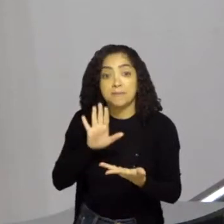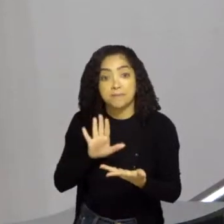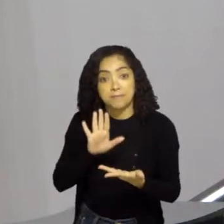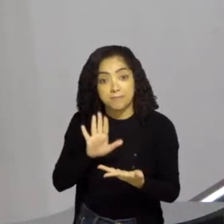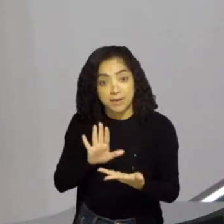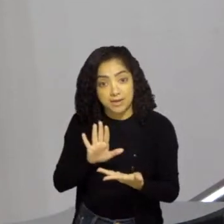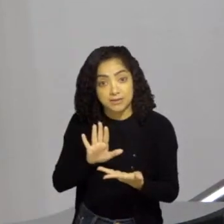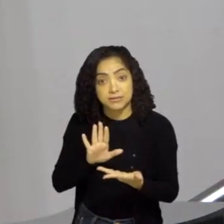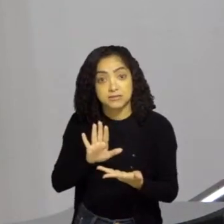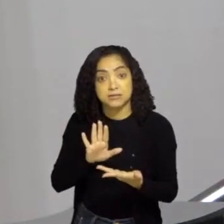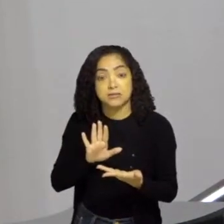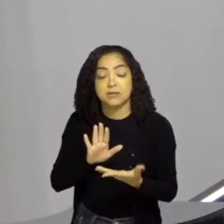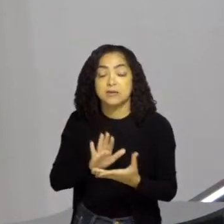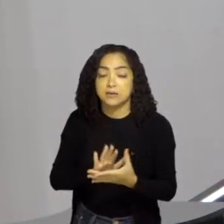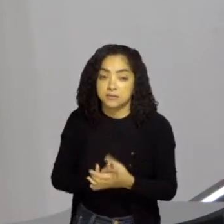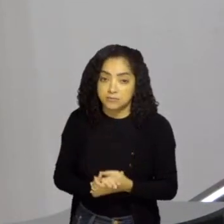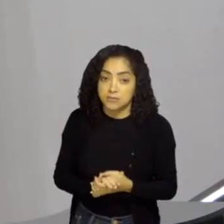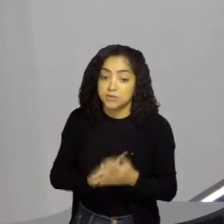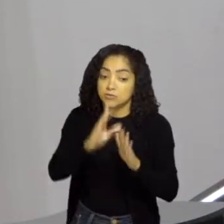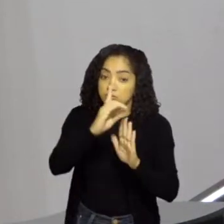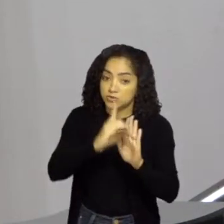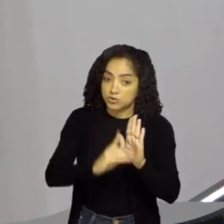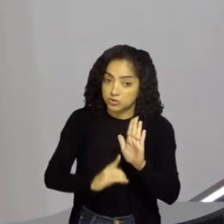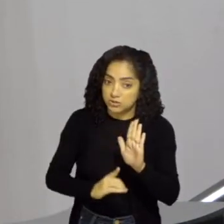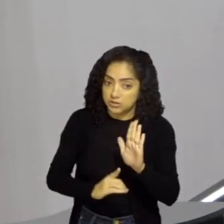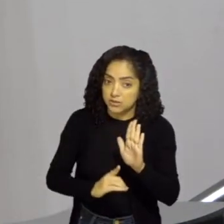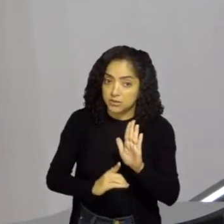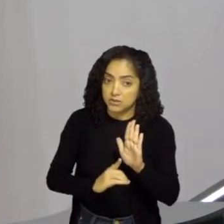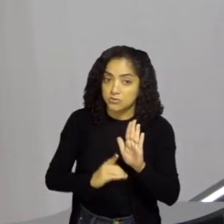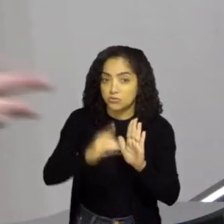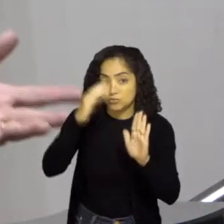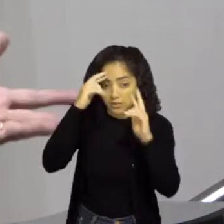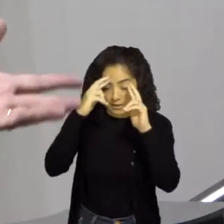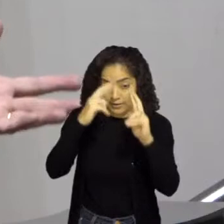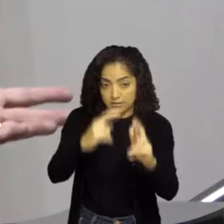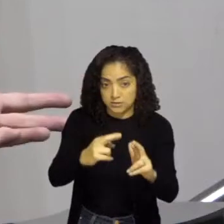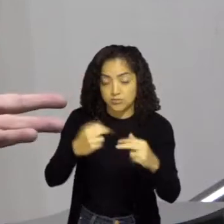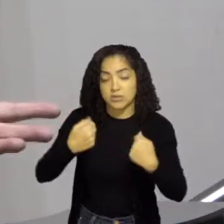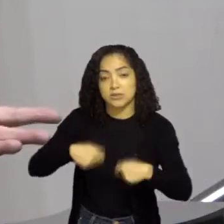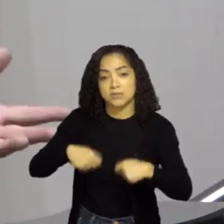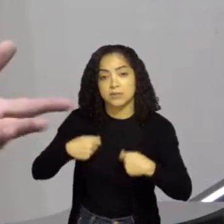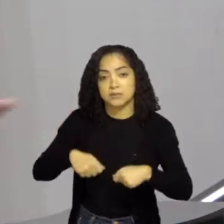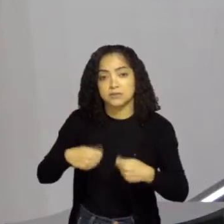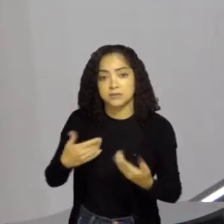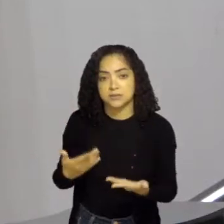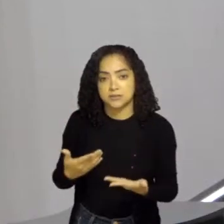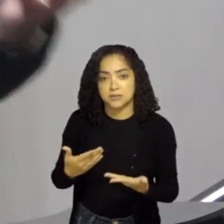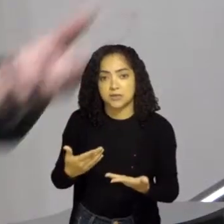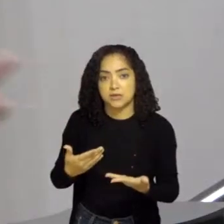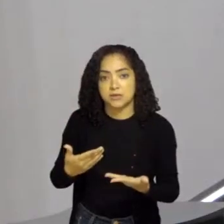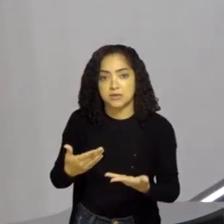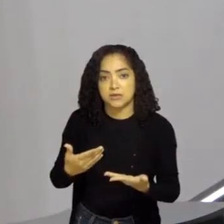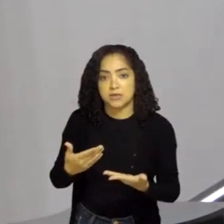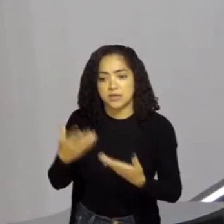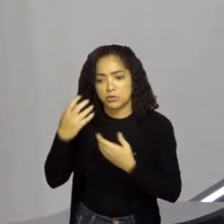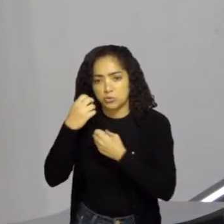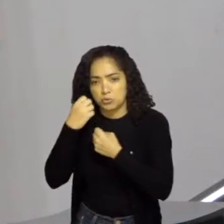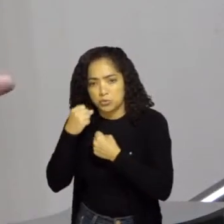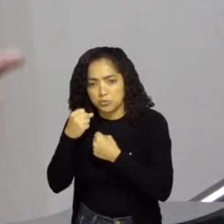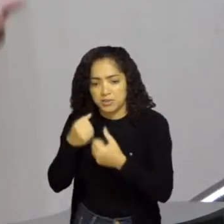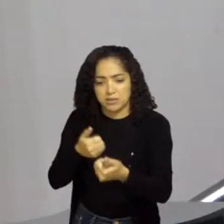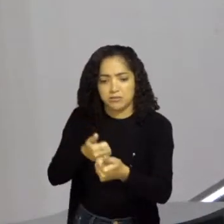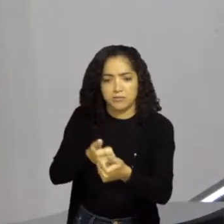onde começa o direito do outro. Ninguém pode acampar na frente